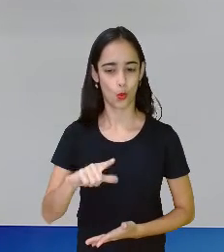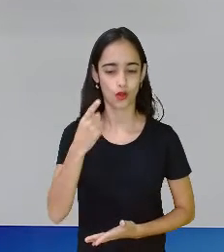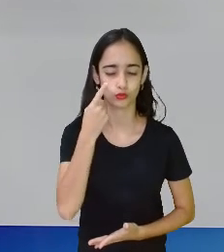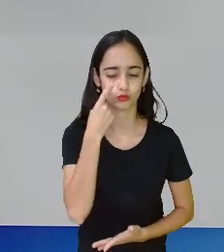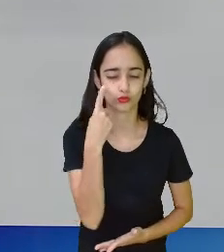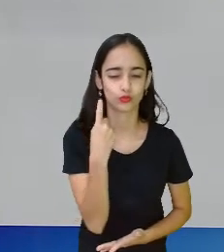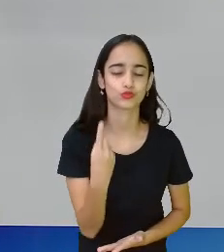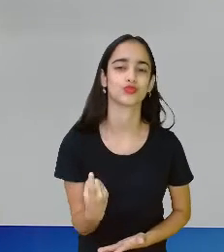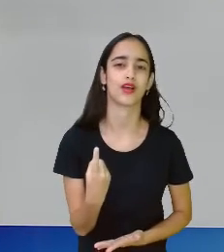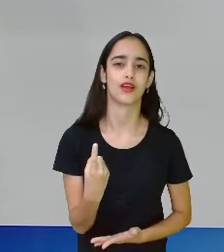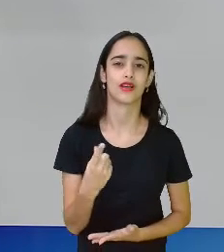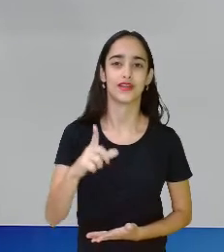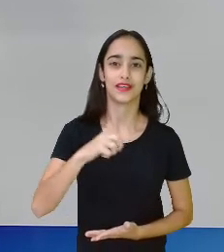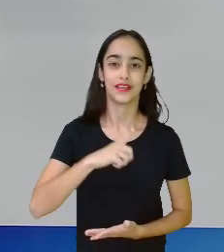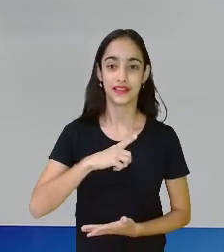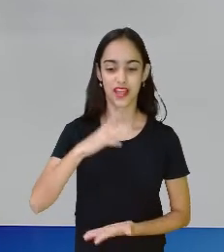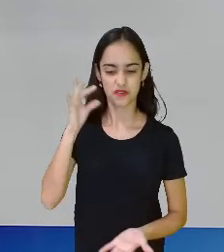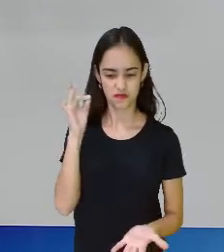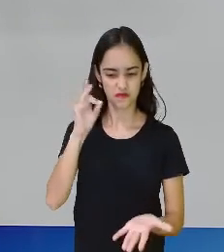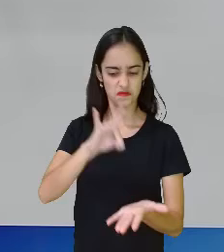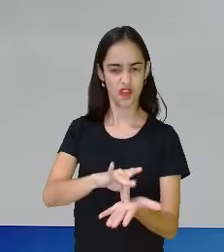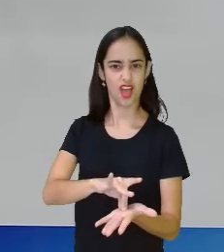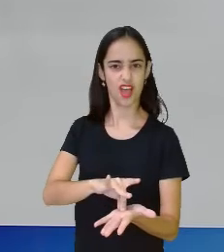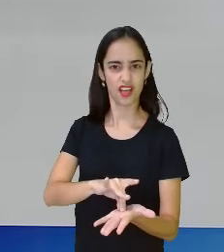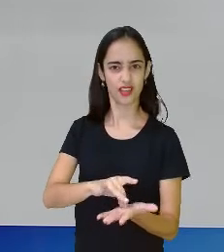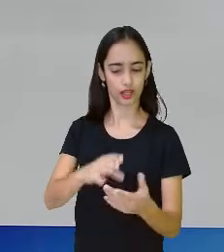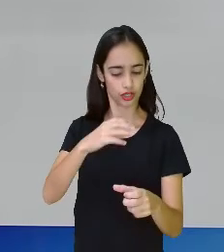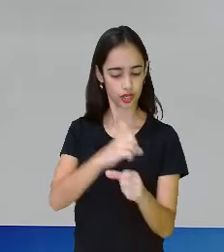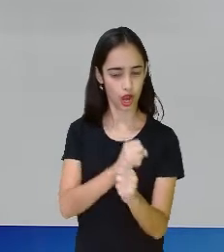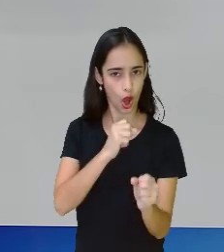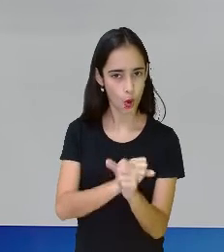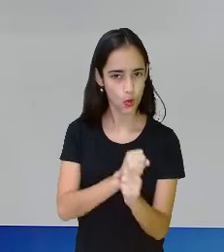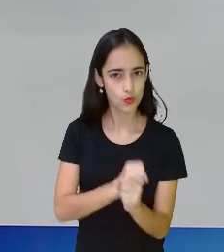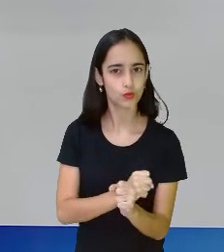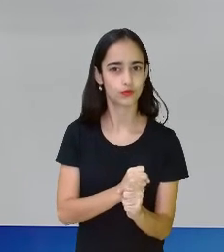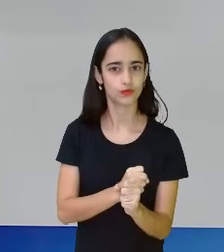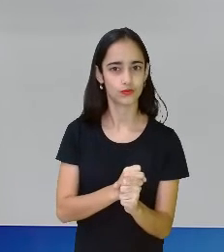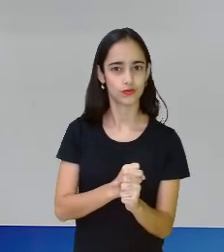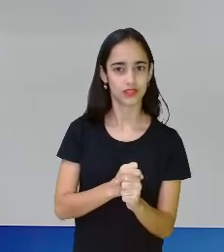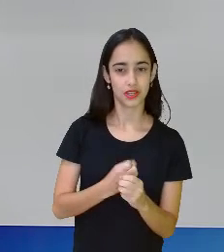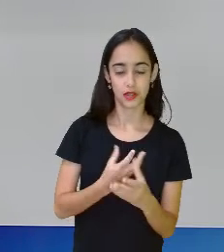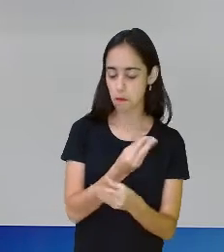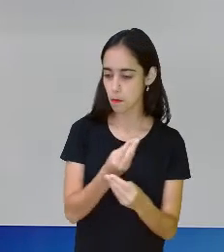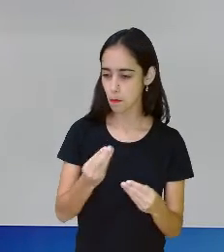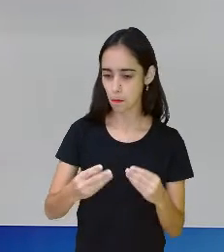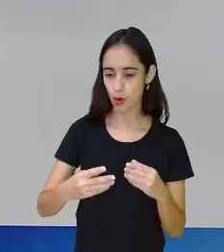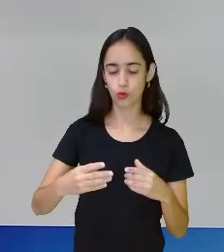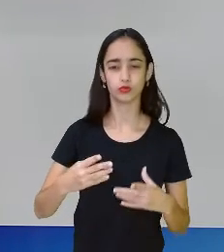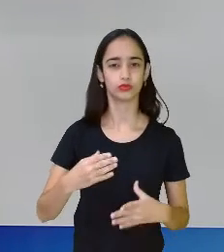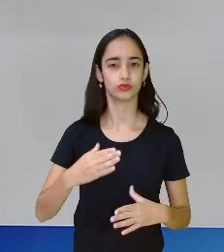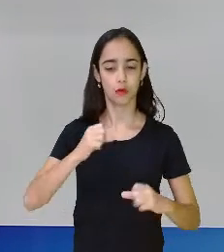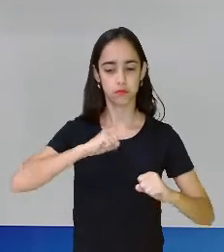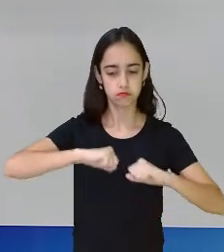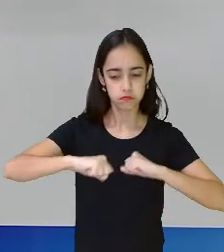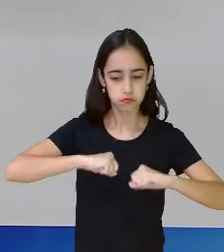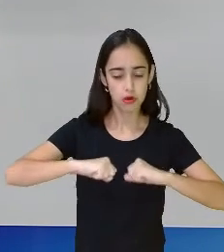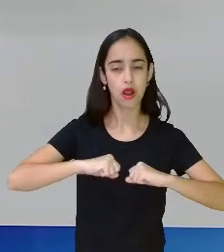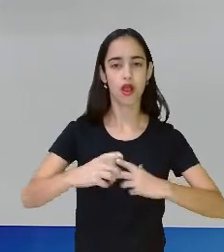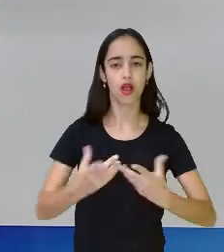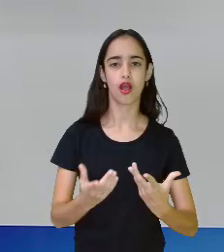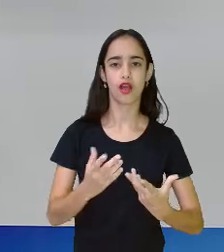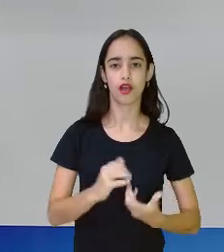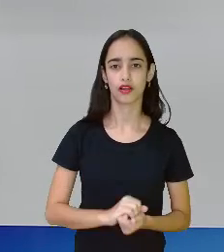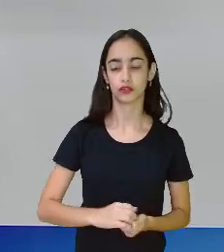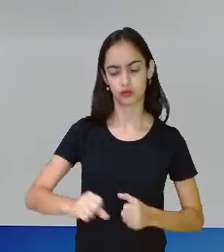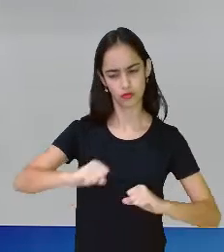que tem é realidade, cálculo e muita discussão. Beleza? Discussão das boas,